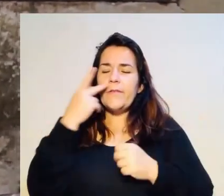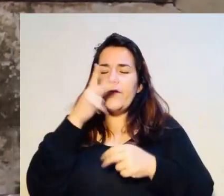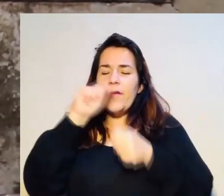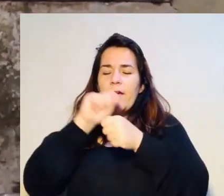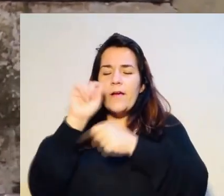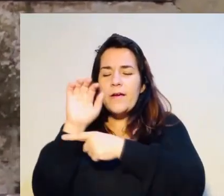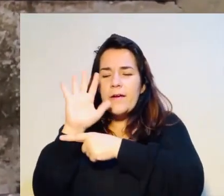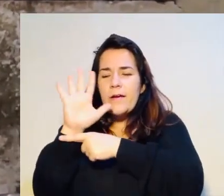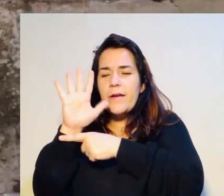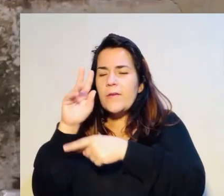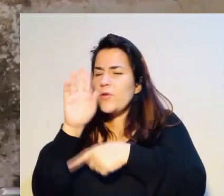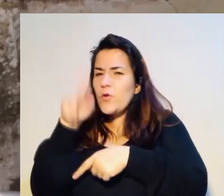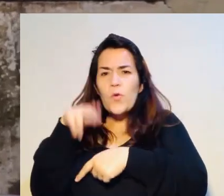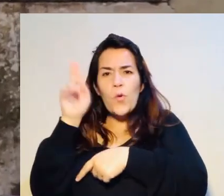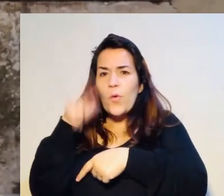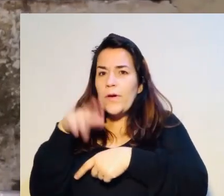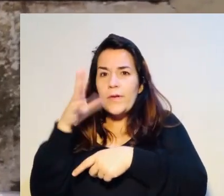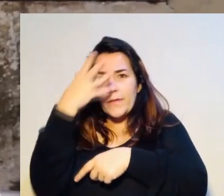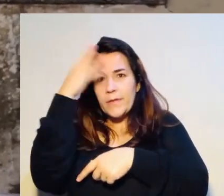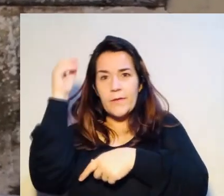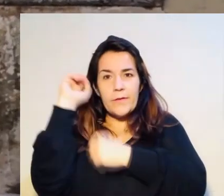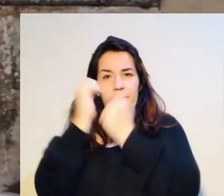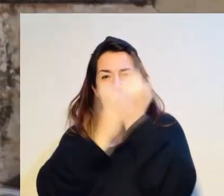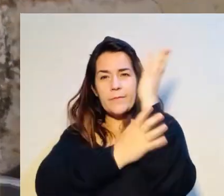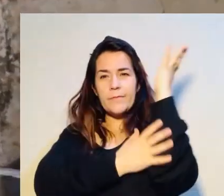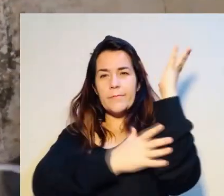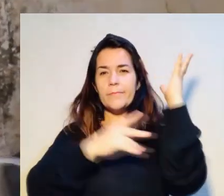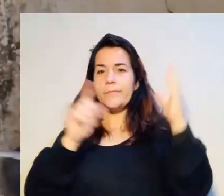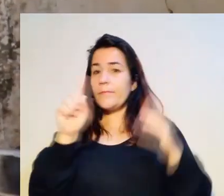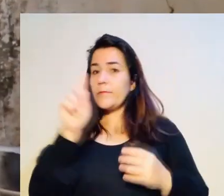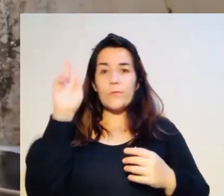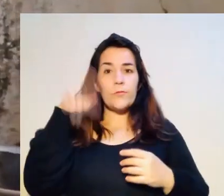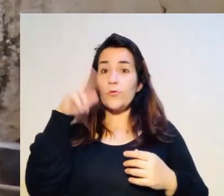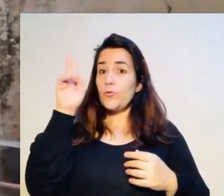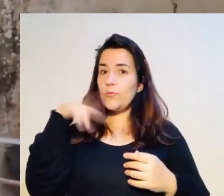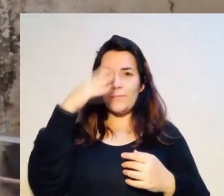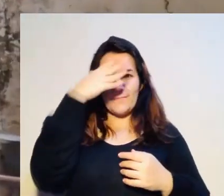ela veio. E a gente nunca se esquece das nossas raízes.